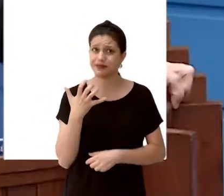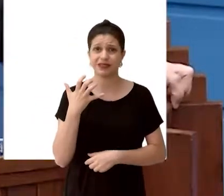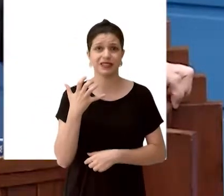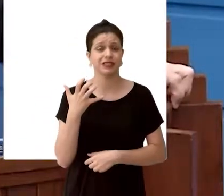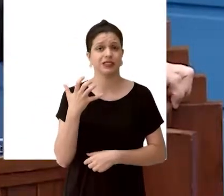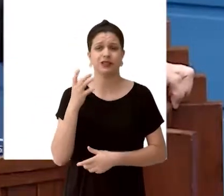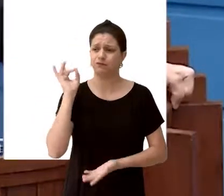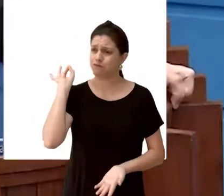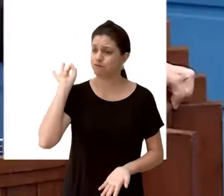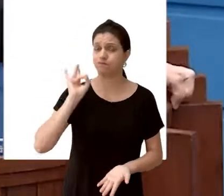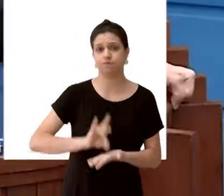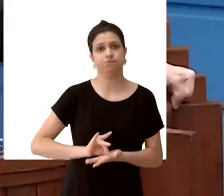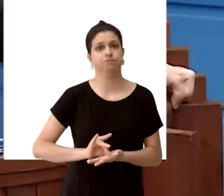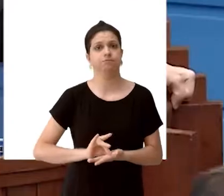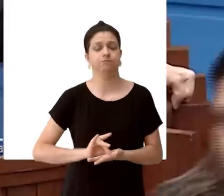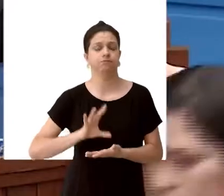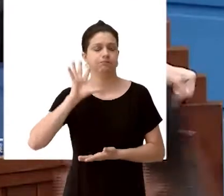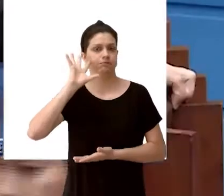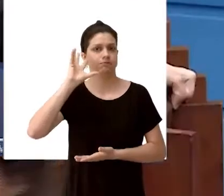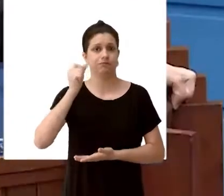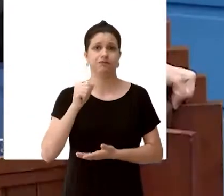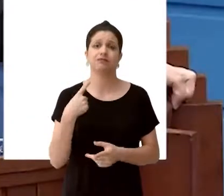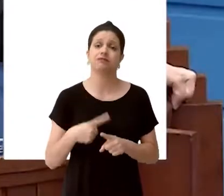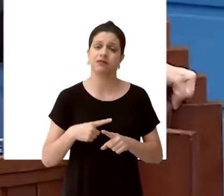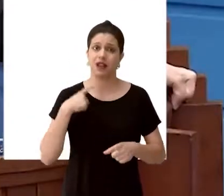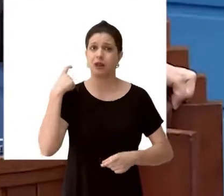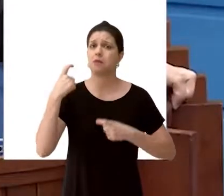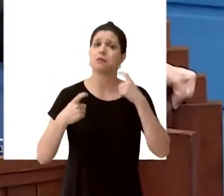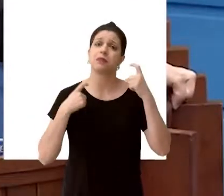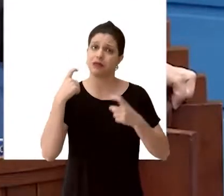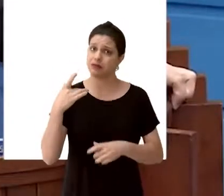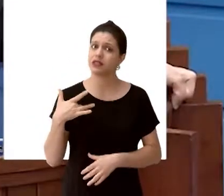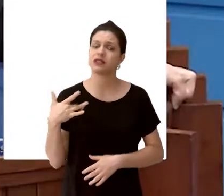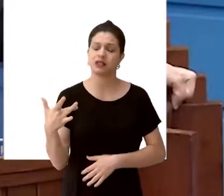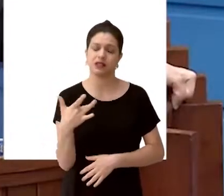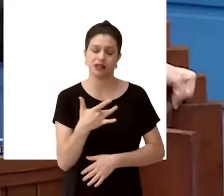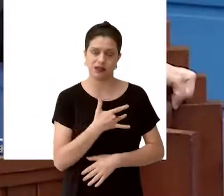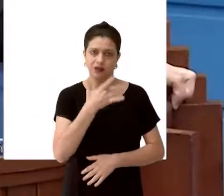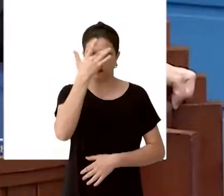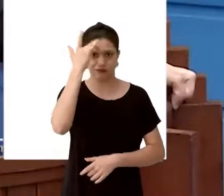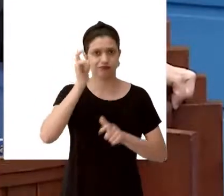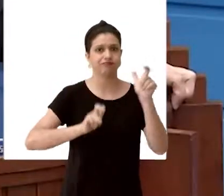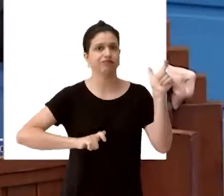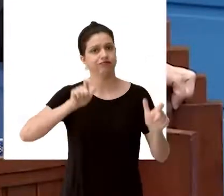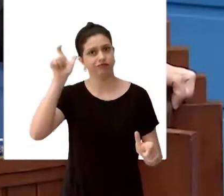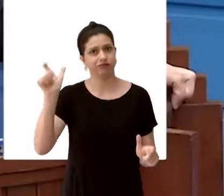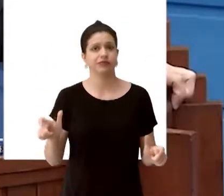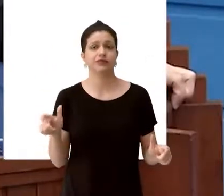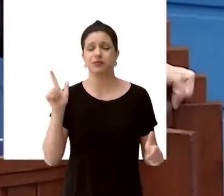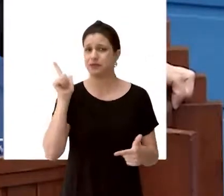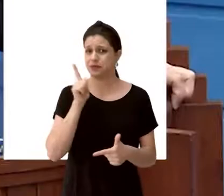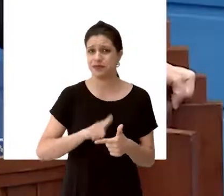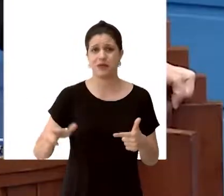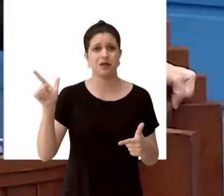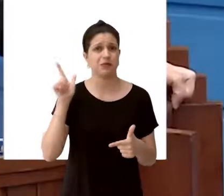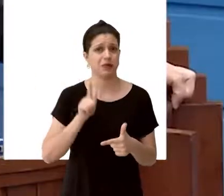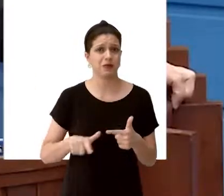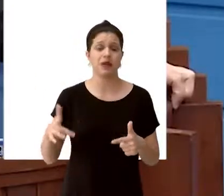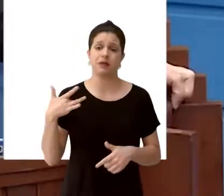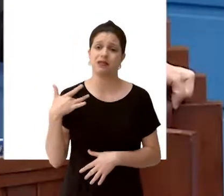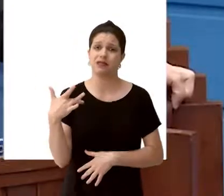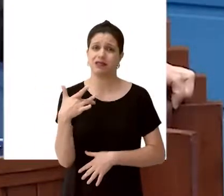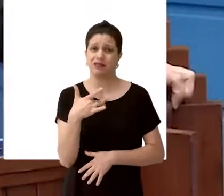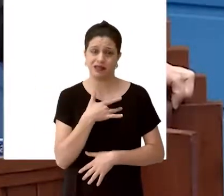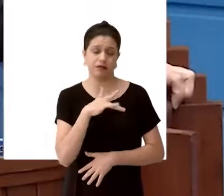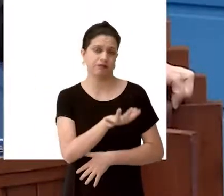realmente sérias, drásticas, porque estamos preocupados com a saúde da população. Esse é